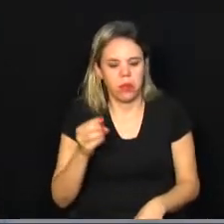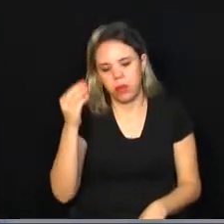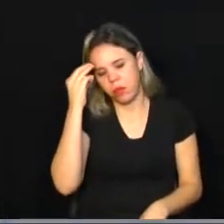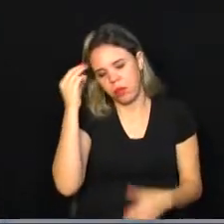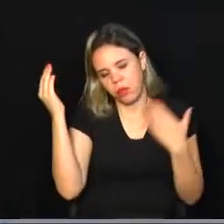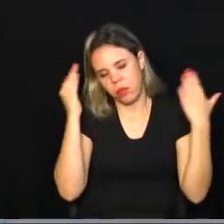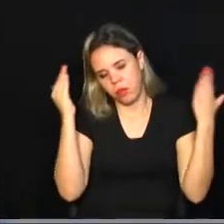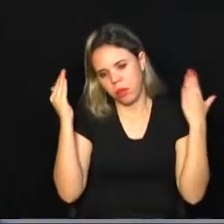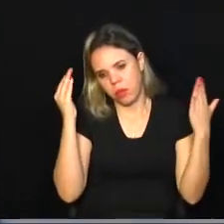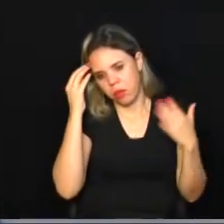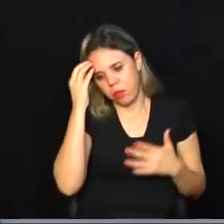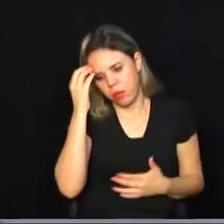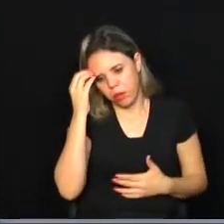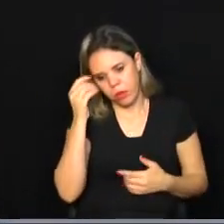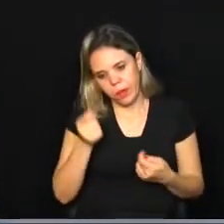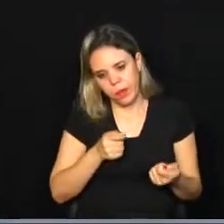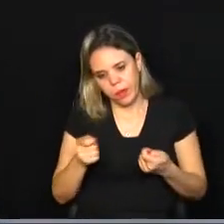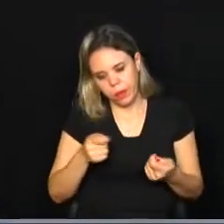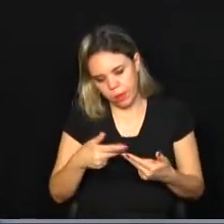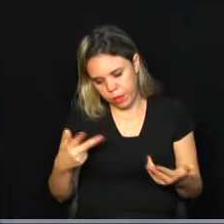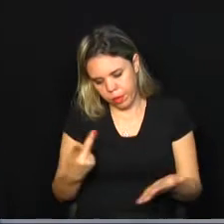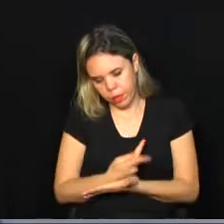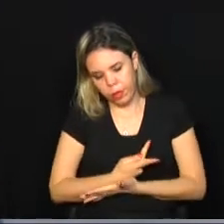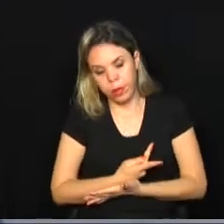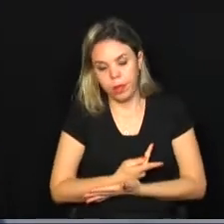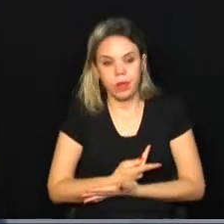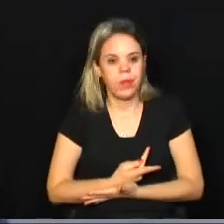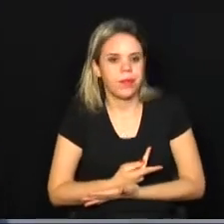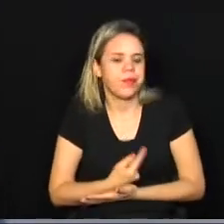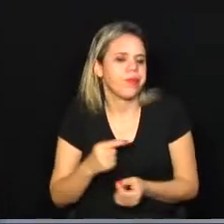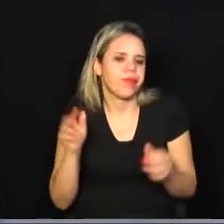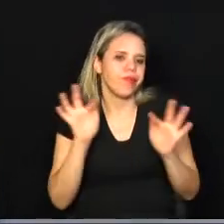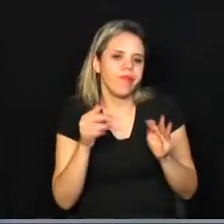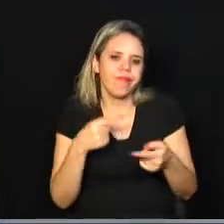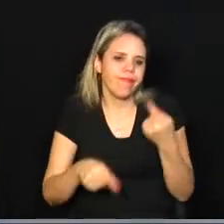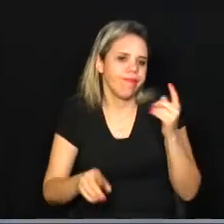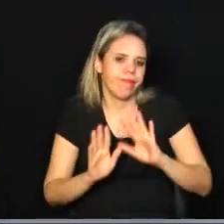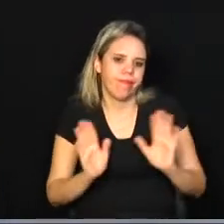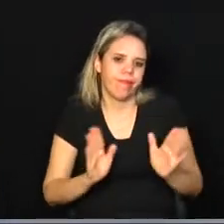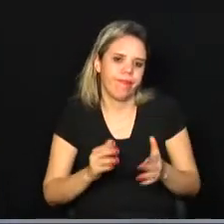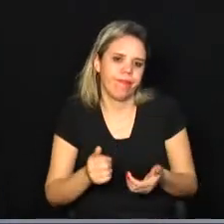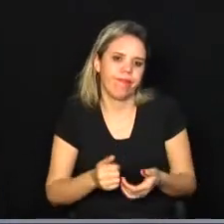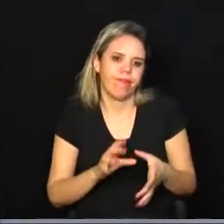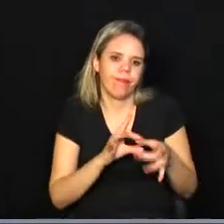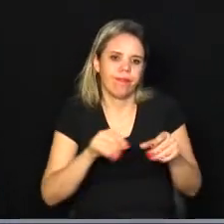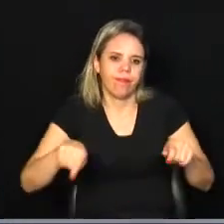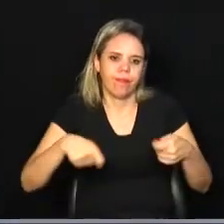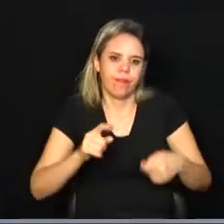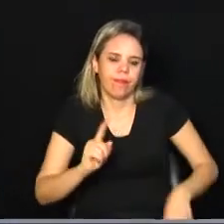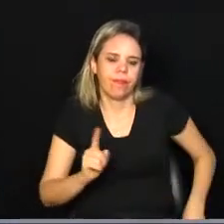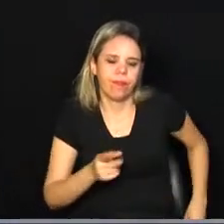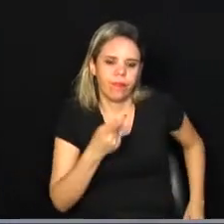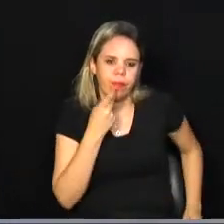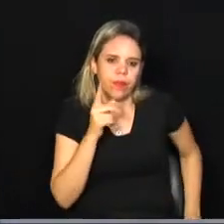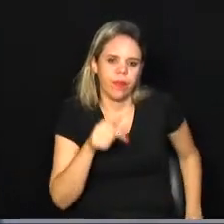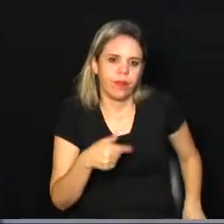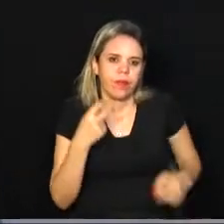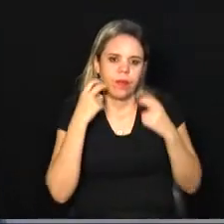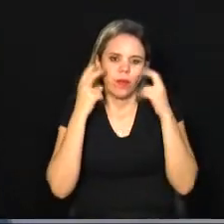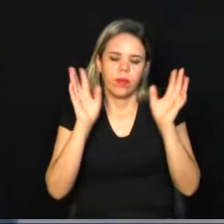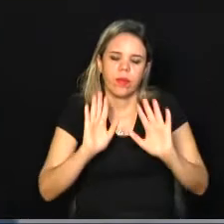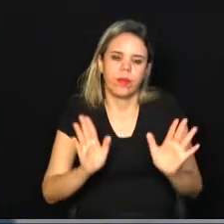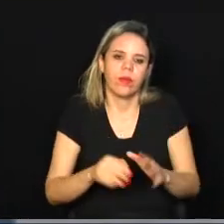e emocional a lidar bem com os erros. Então, eu não fui feliz. Não fui feliz jogando tênis. E eu falo isso sem vergonha